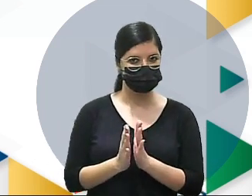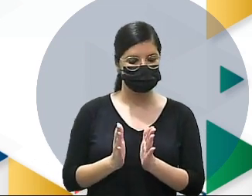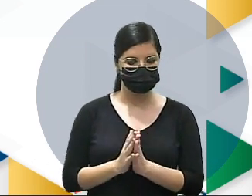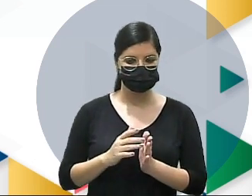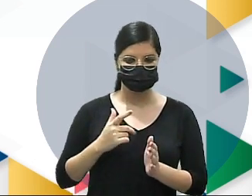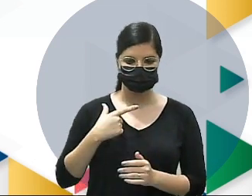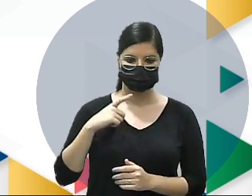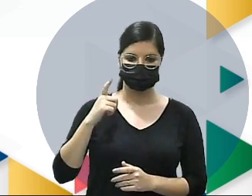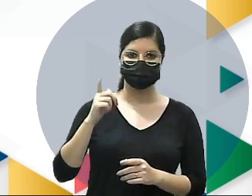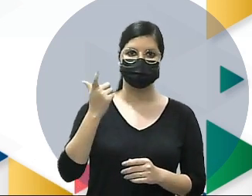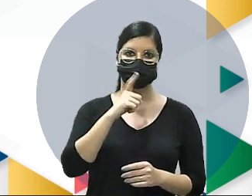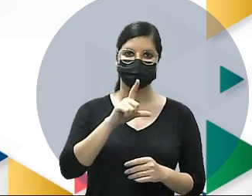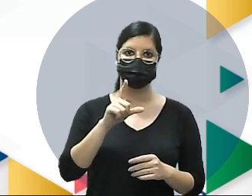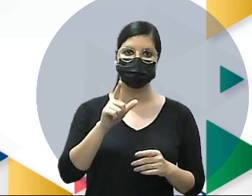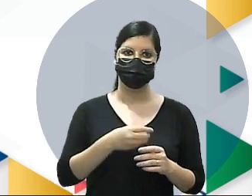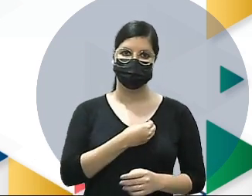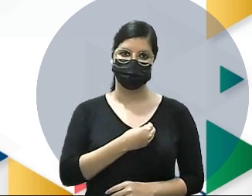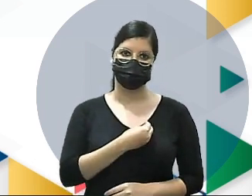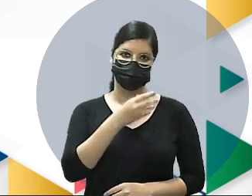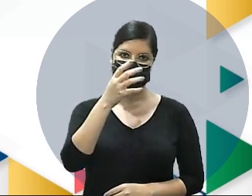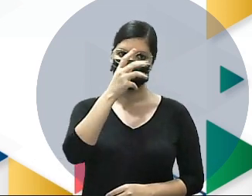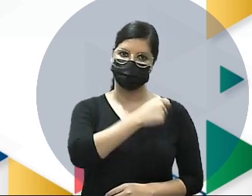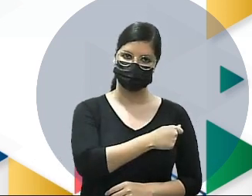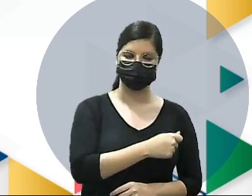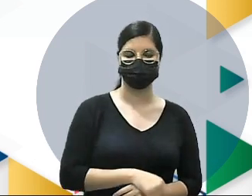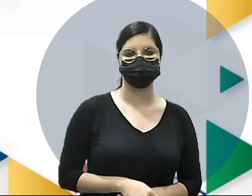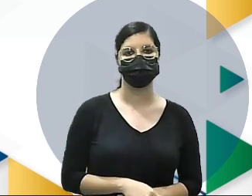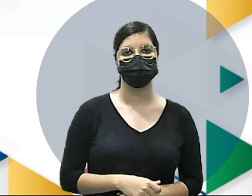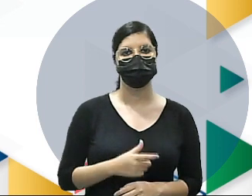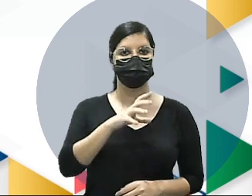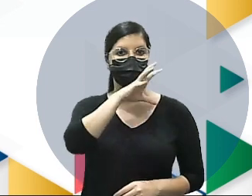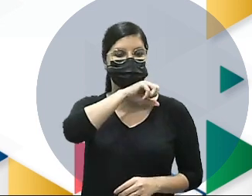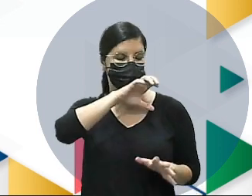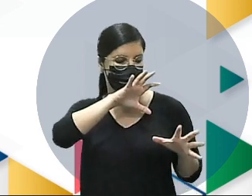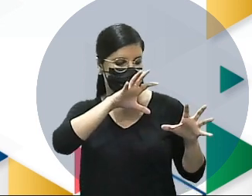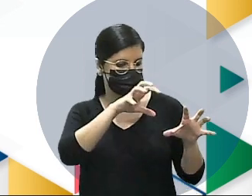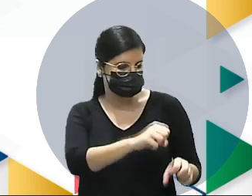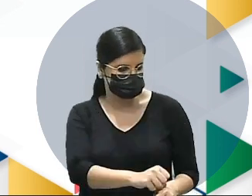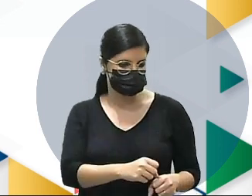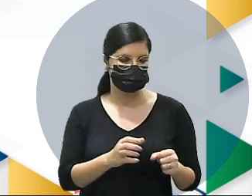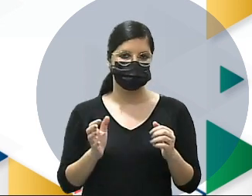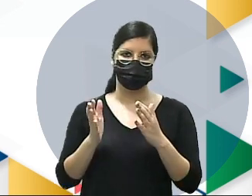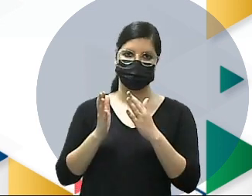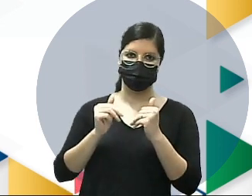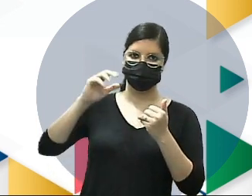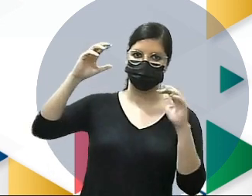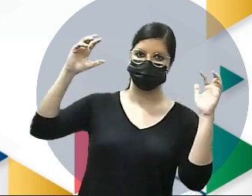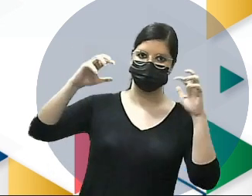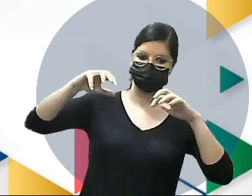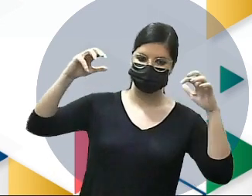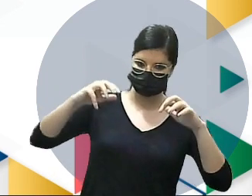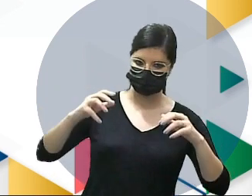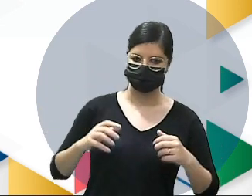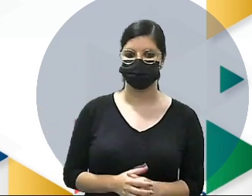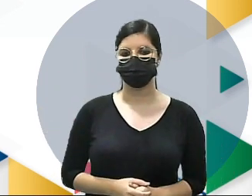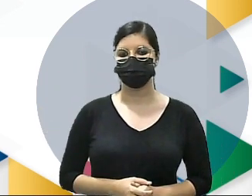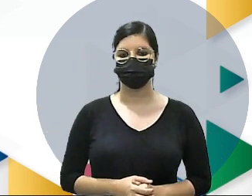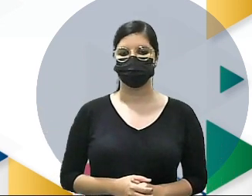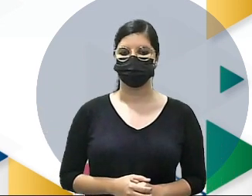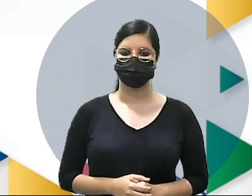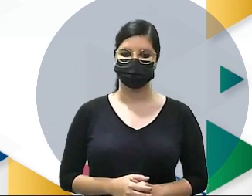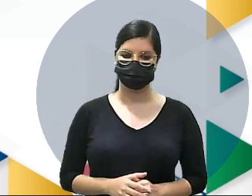tiveram tinha um caráter jamais de sobrevivência de novo seja ela de caça de colheita né para pedir a chuva né já sabe milenares